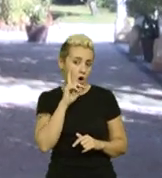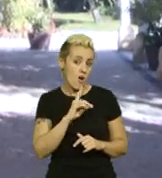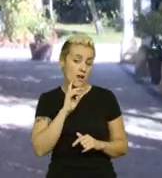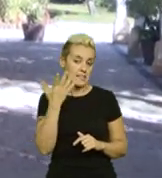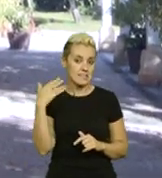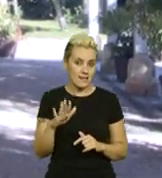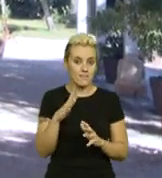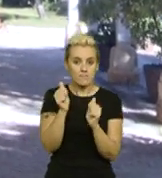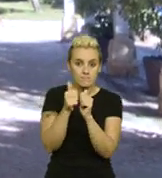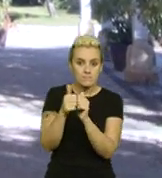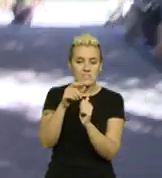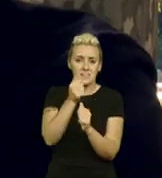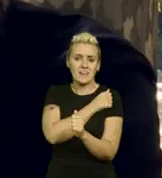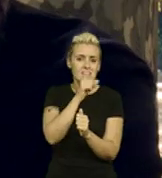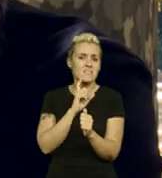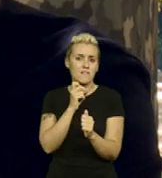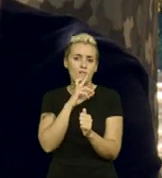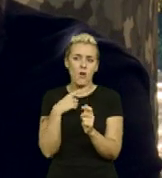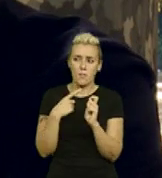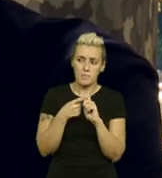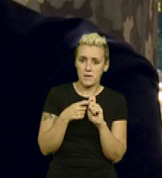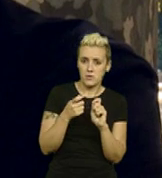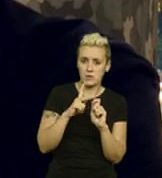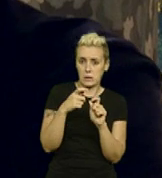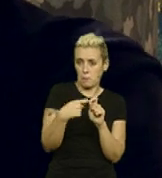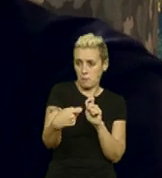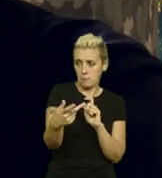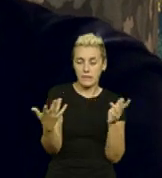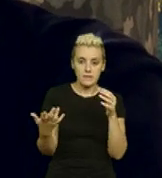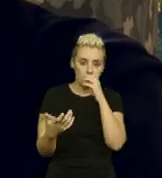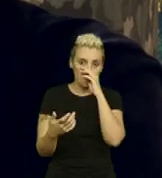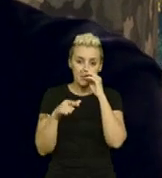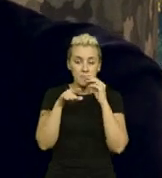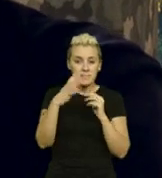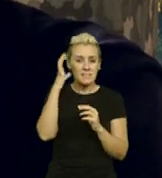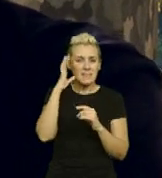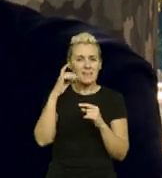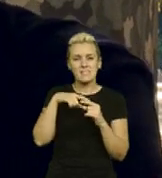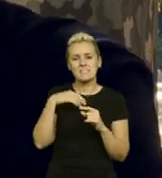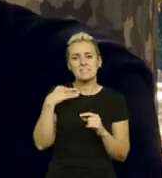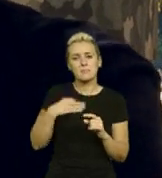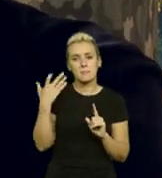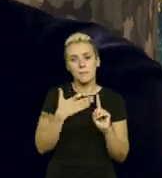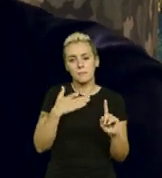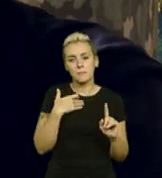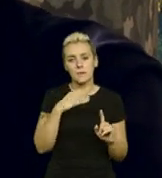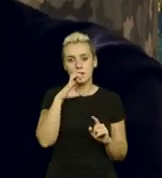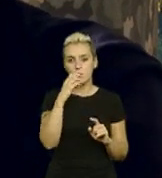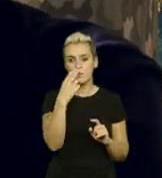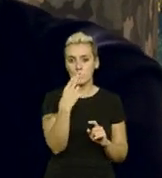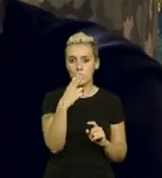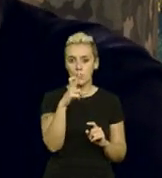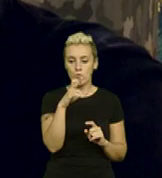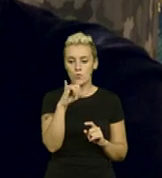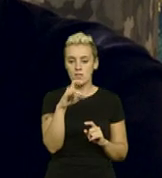basicamente eu lembro que ficava em casa minha avó que é meio do evento em londres vamos passar todos aqui procure portanto você que tem